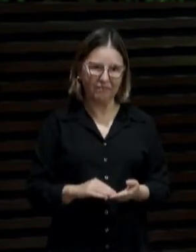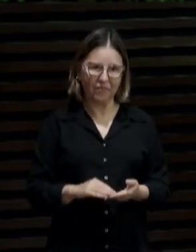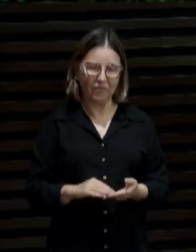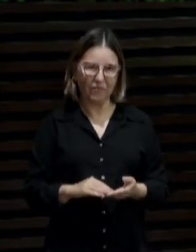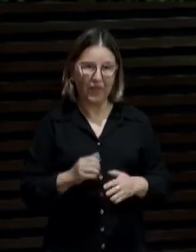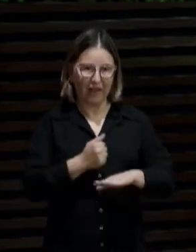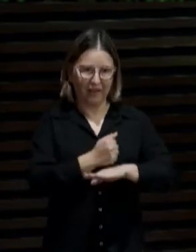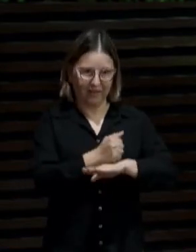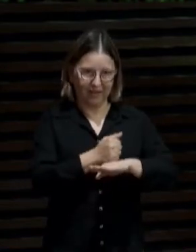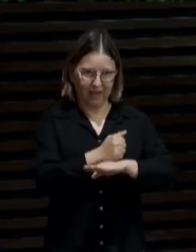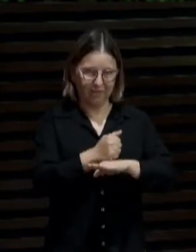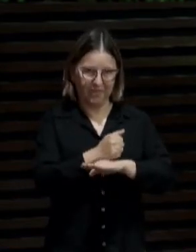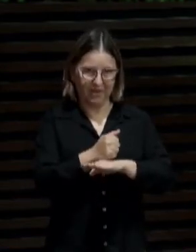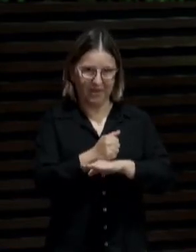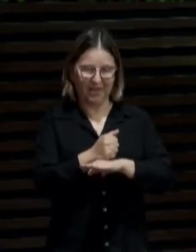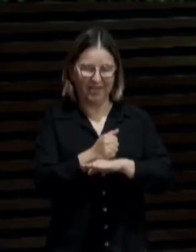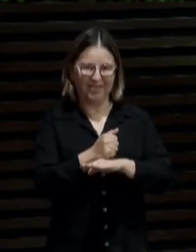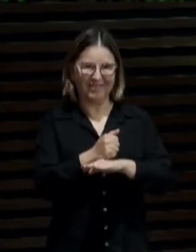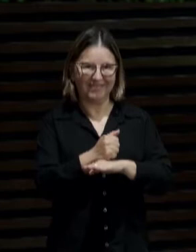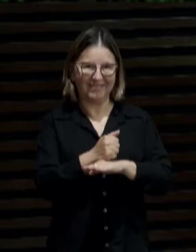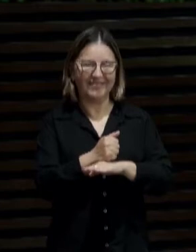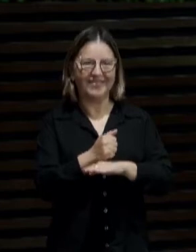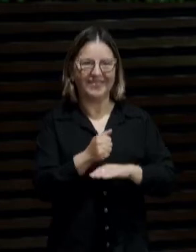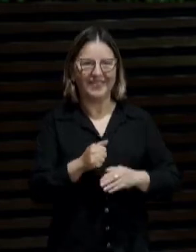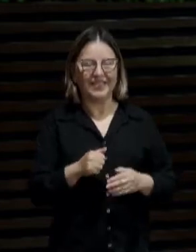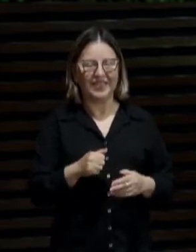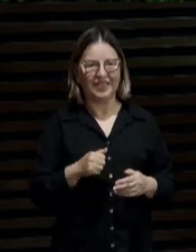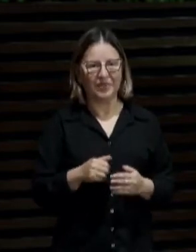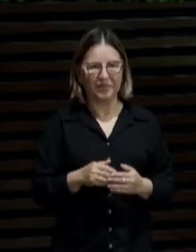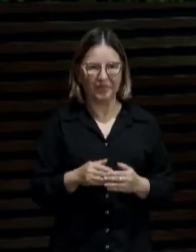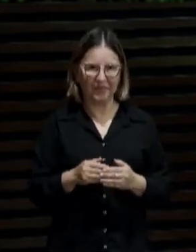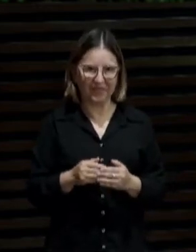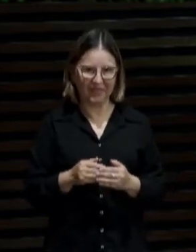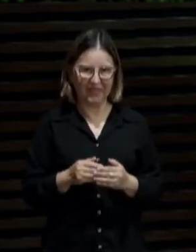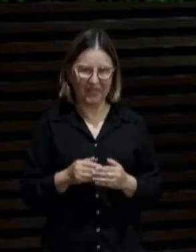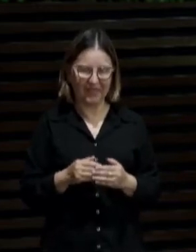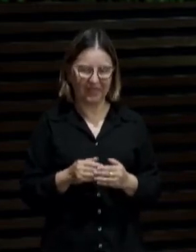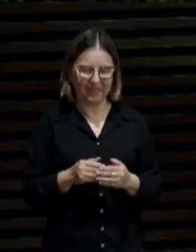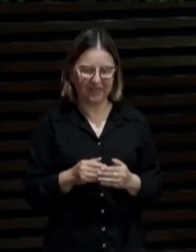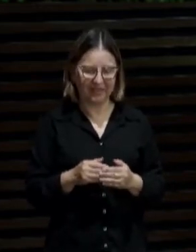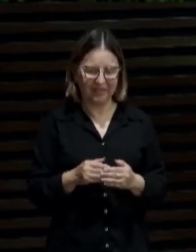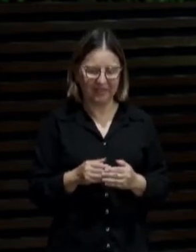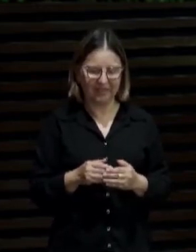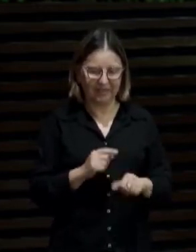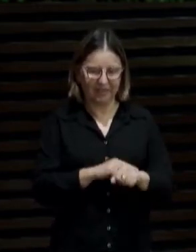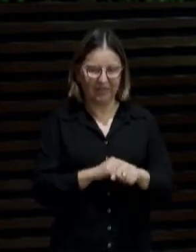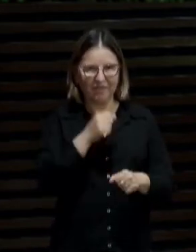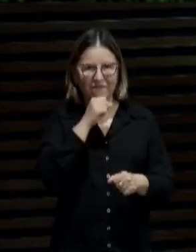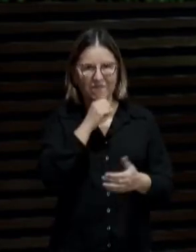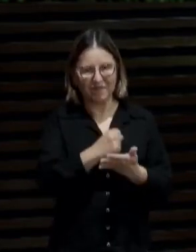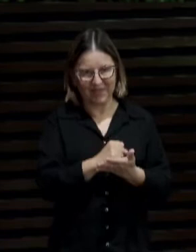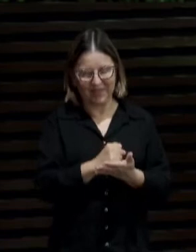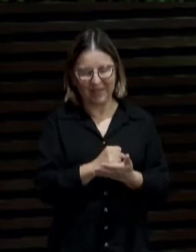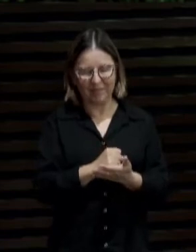santo, e o rei, o glorioso rei deles, aquele cujo coração é segundo o coração de